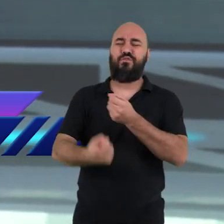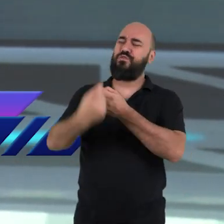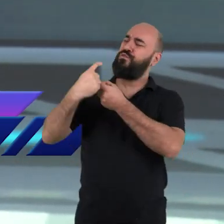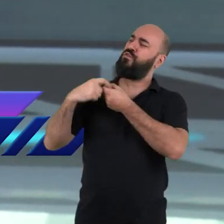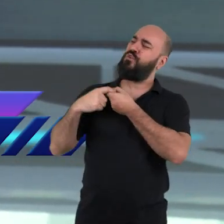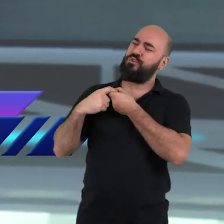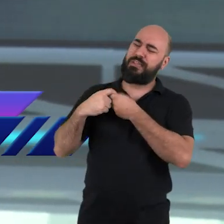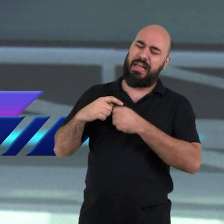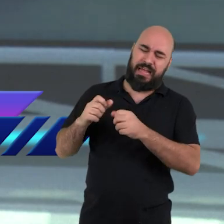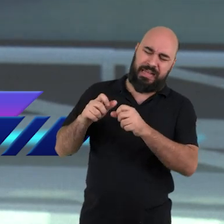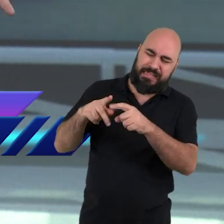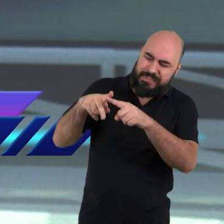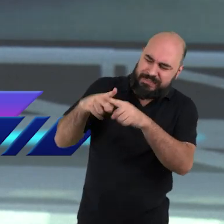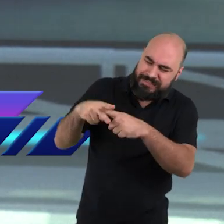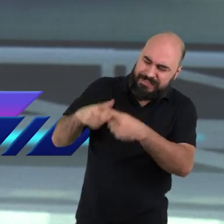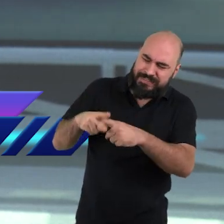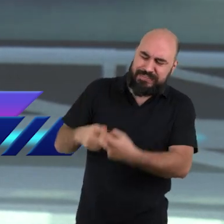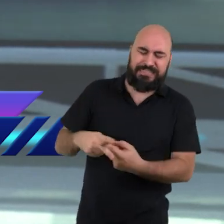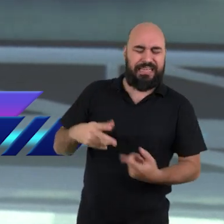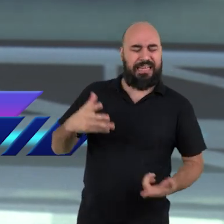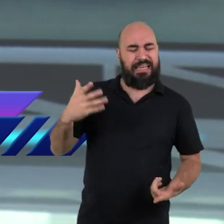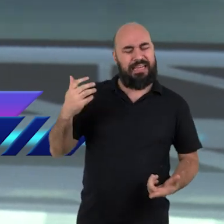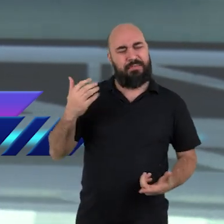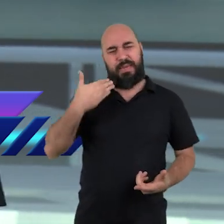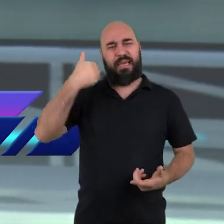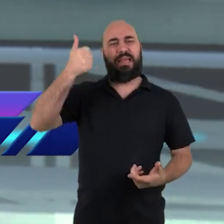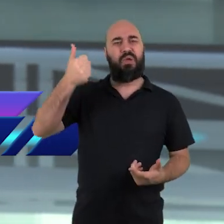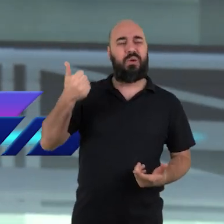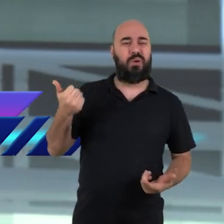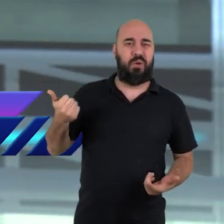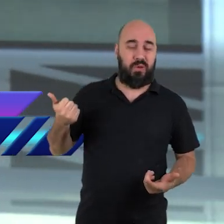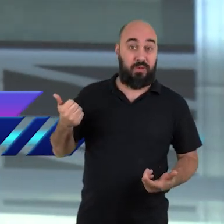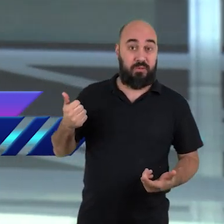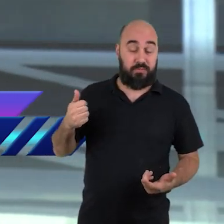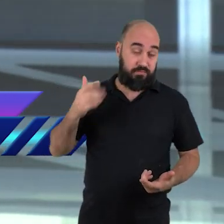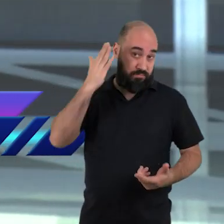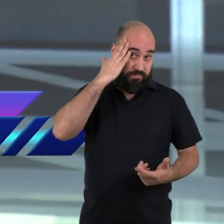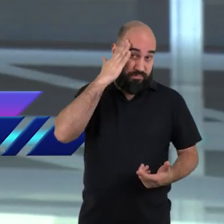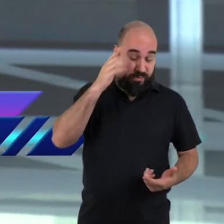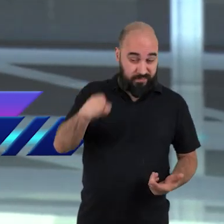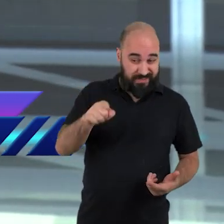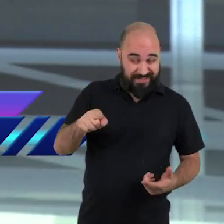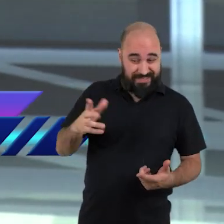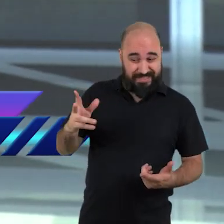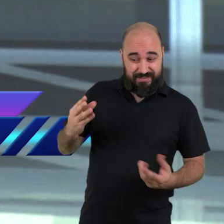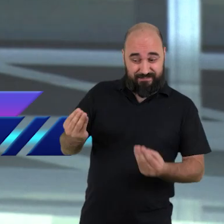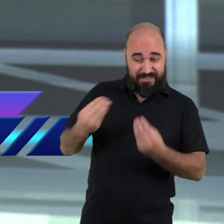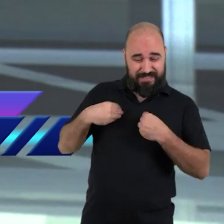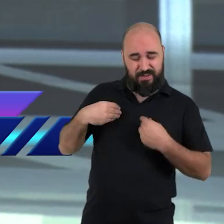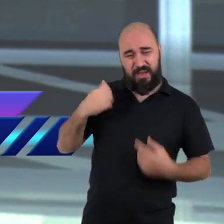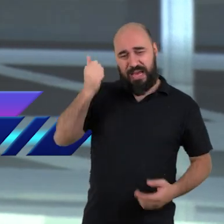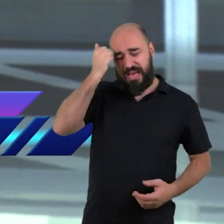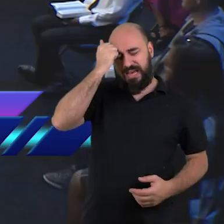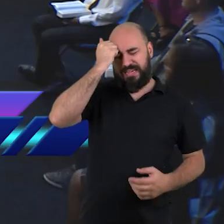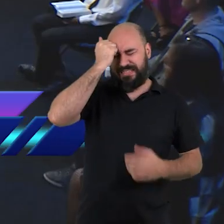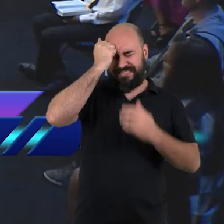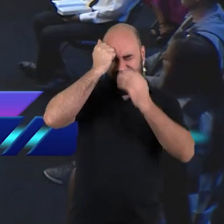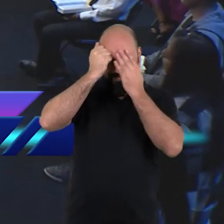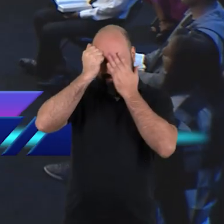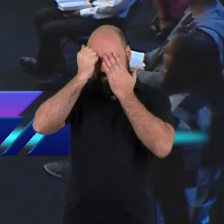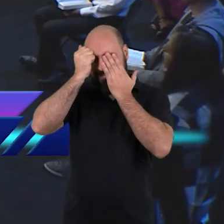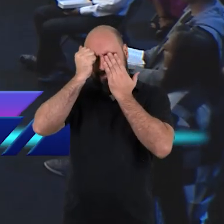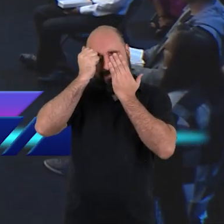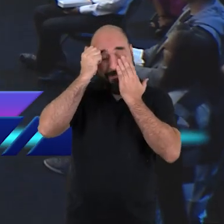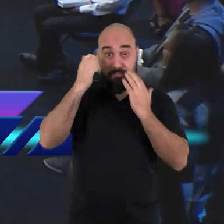fazer aquilo de novo, porque você já sabe a consequência equivocada que aquilo trouxe a você. Arrependimento tem a ver